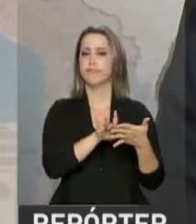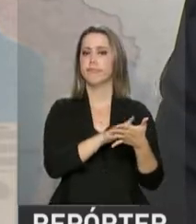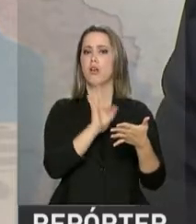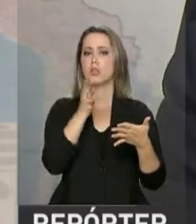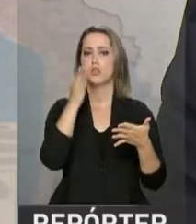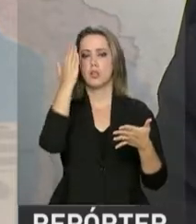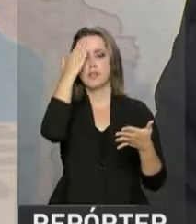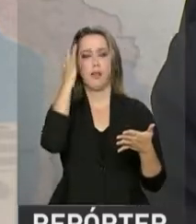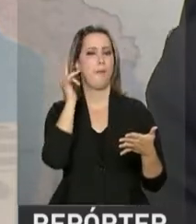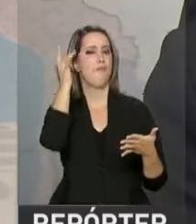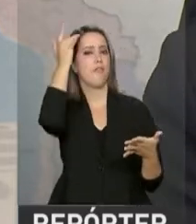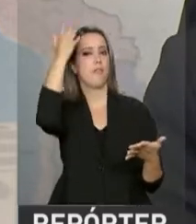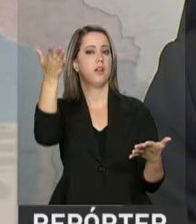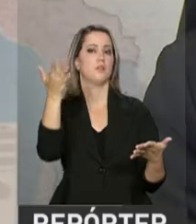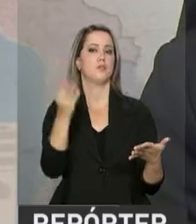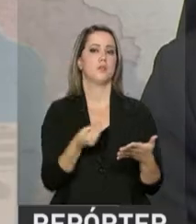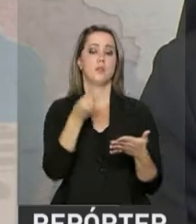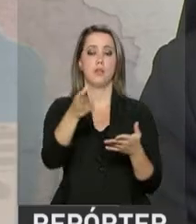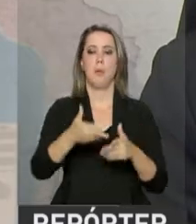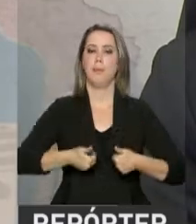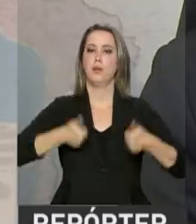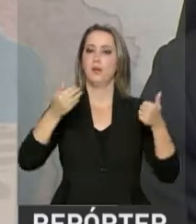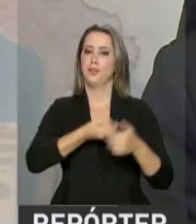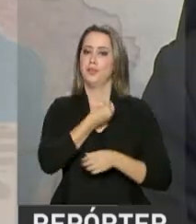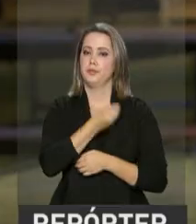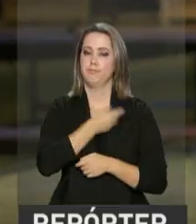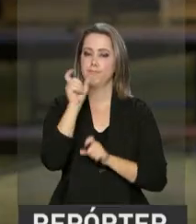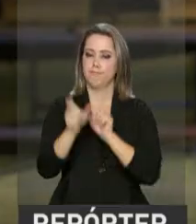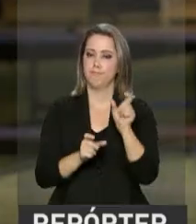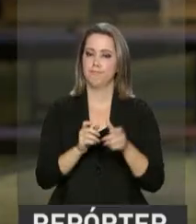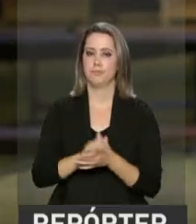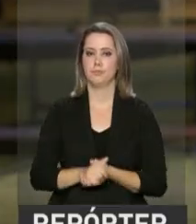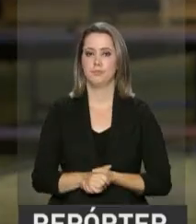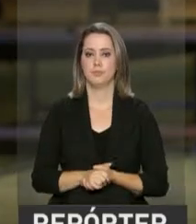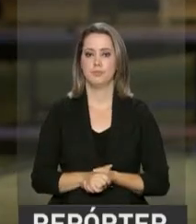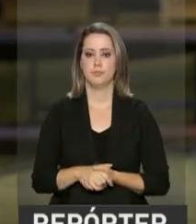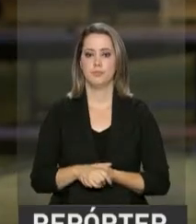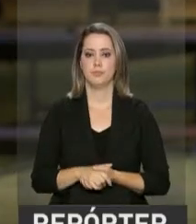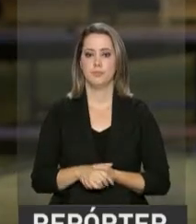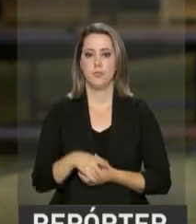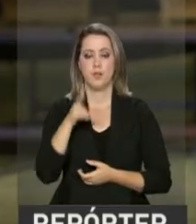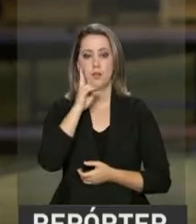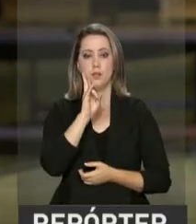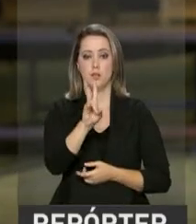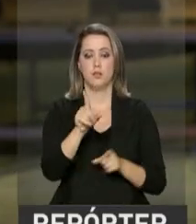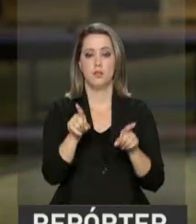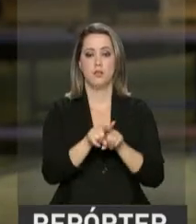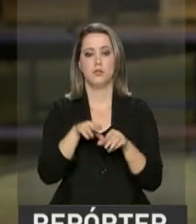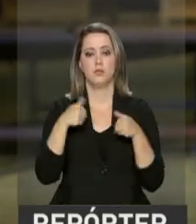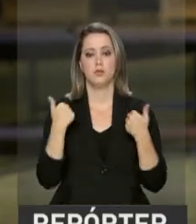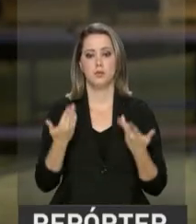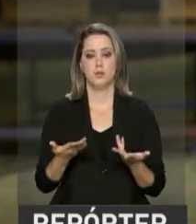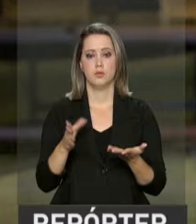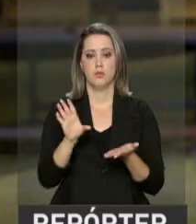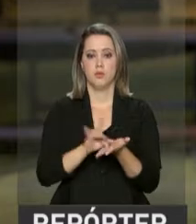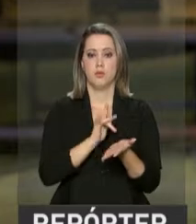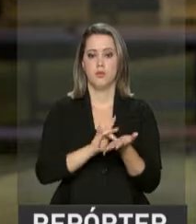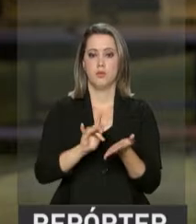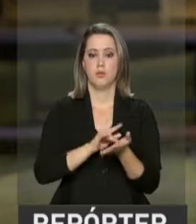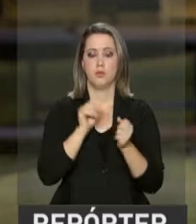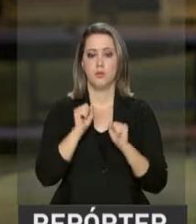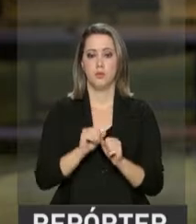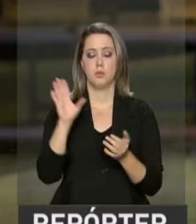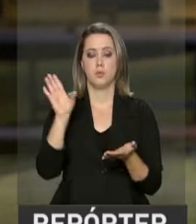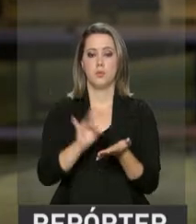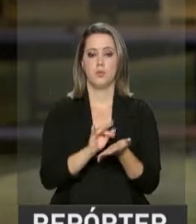celular facilita e dá mais dignidade ao trabalhador e como você viu o aplicativo pode ser